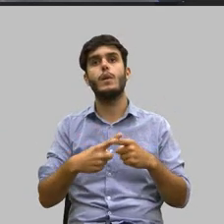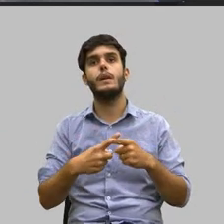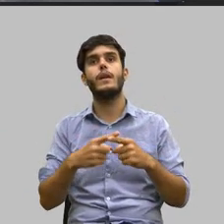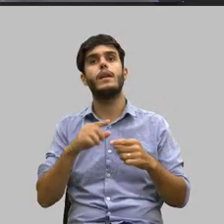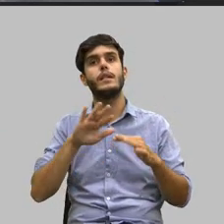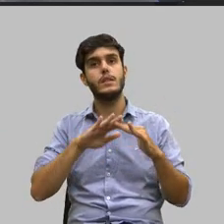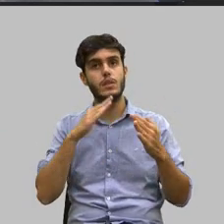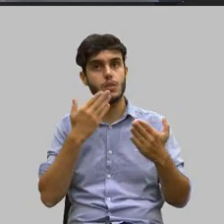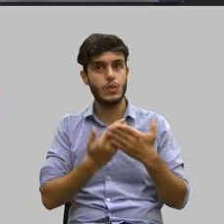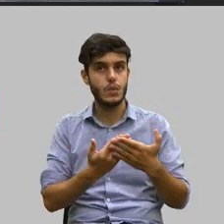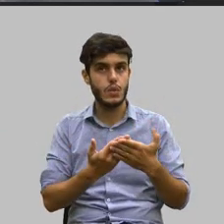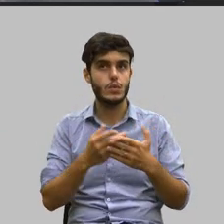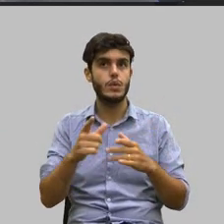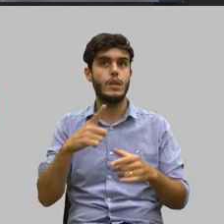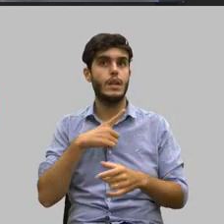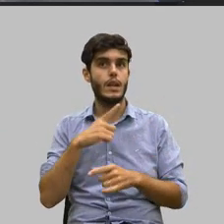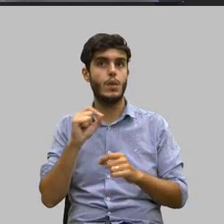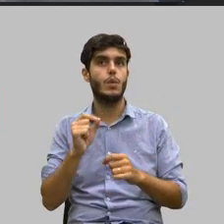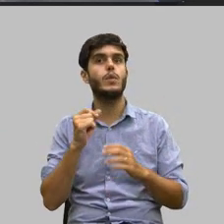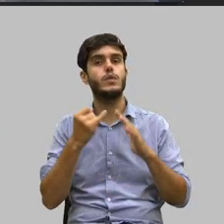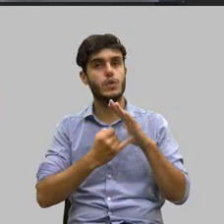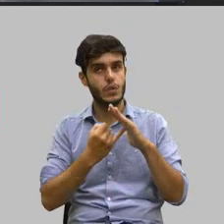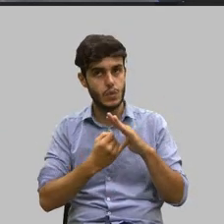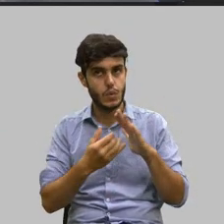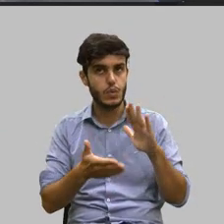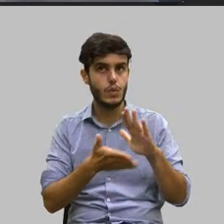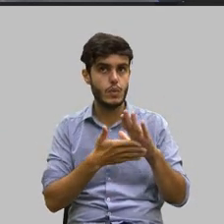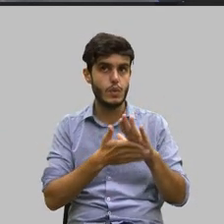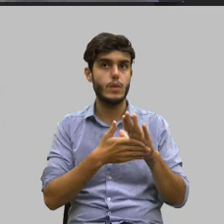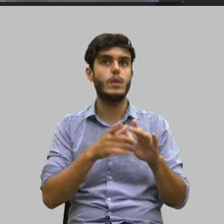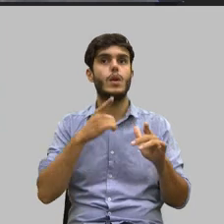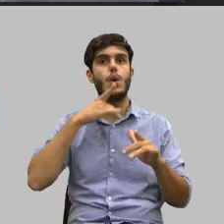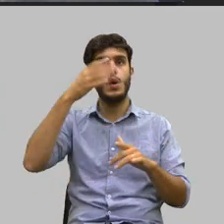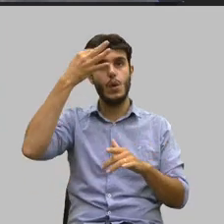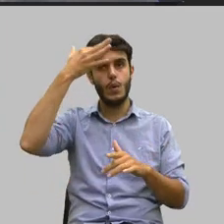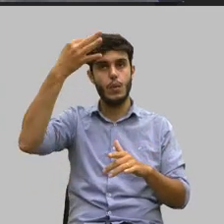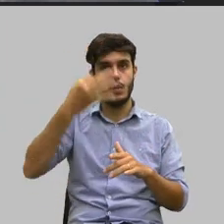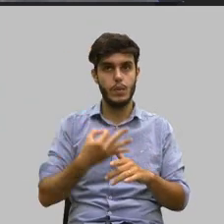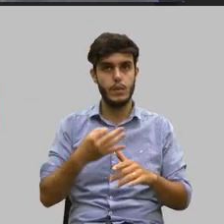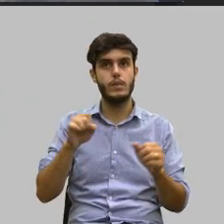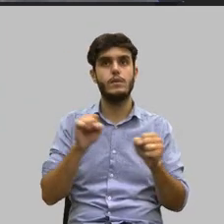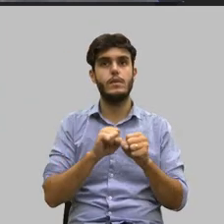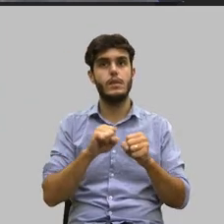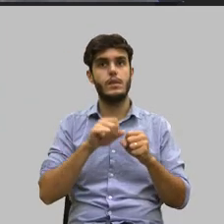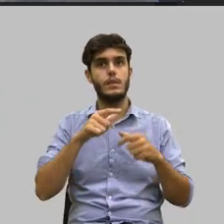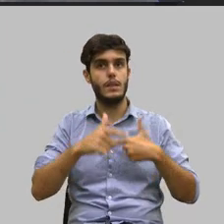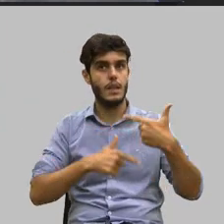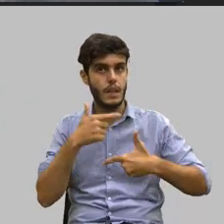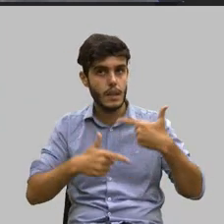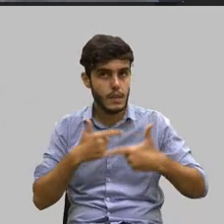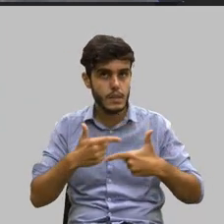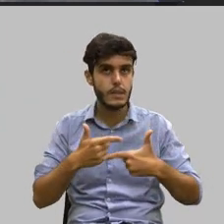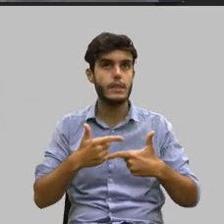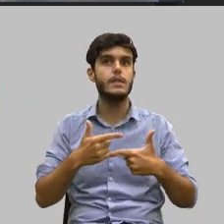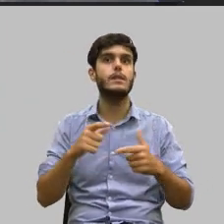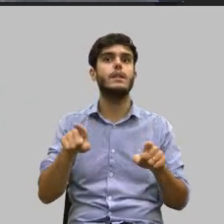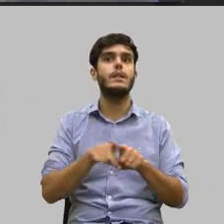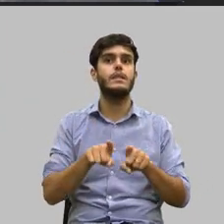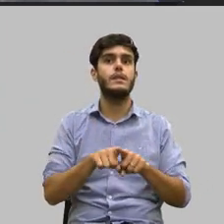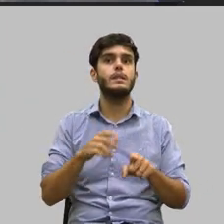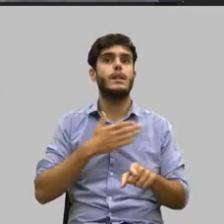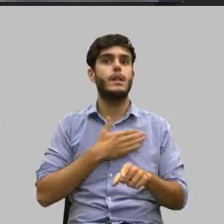escola ela tem como instituição a competência de cumprir a sua função da mesma forma que eu como